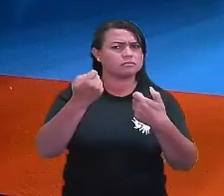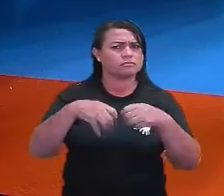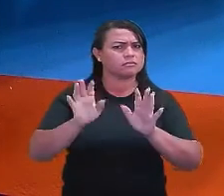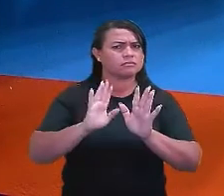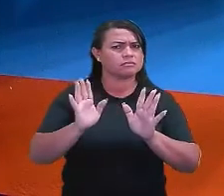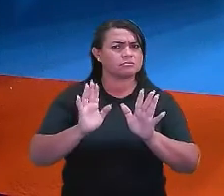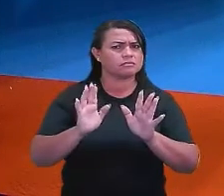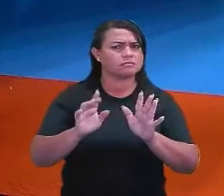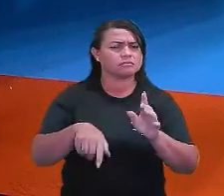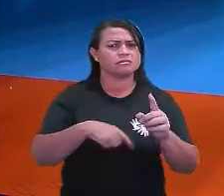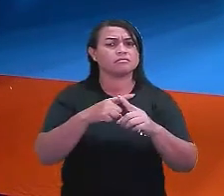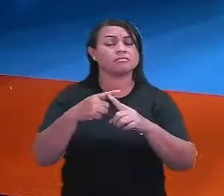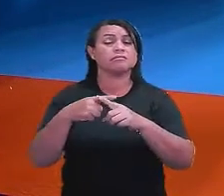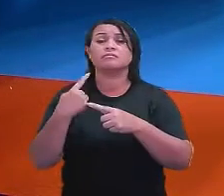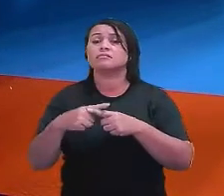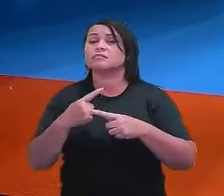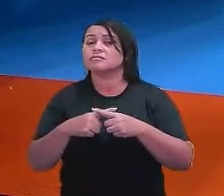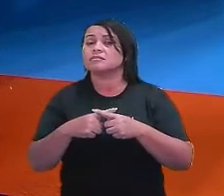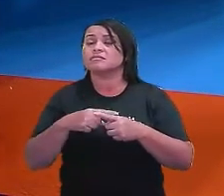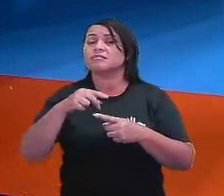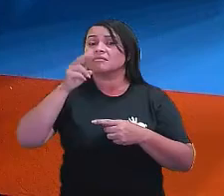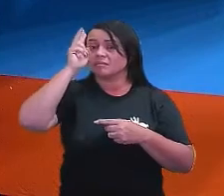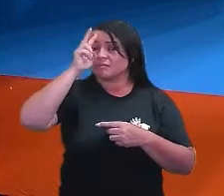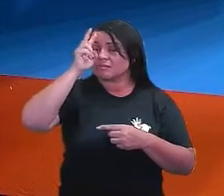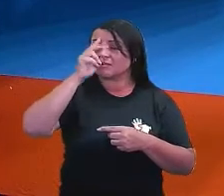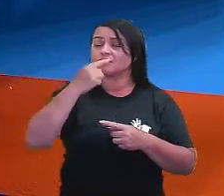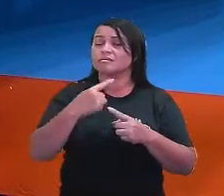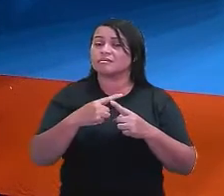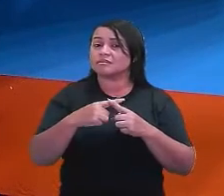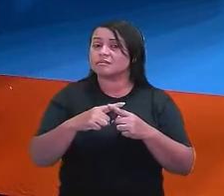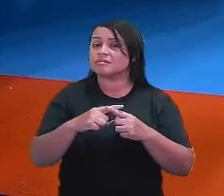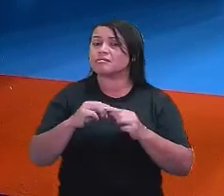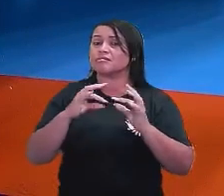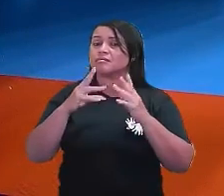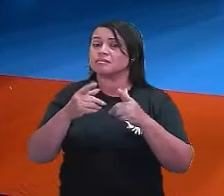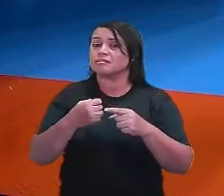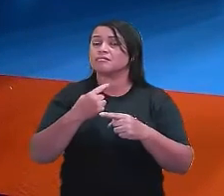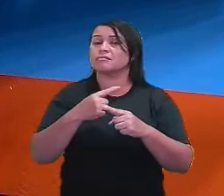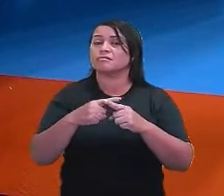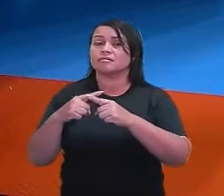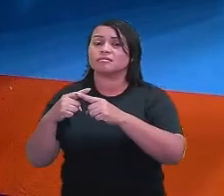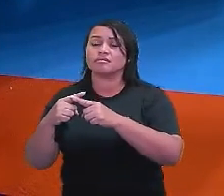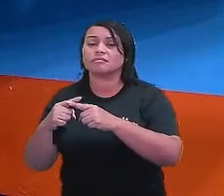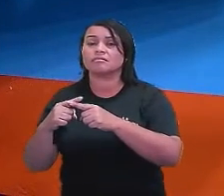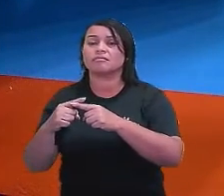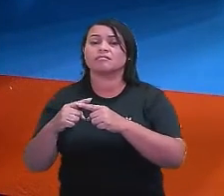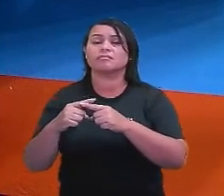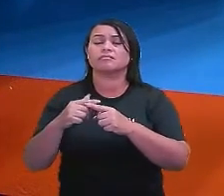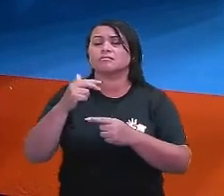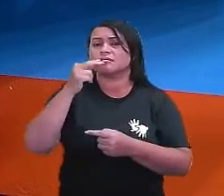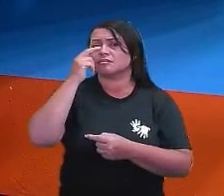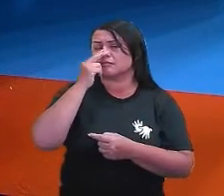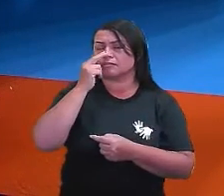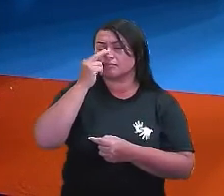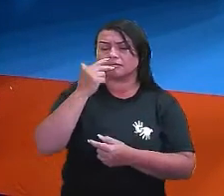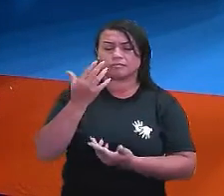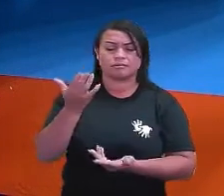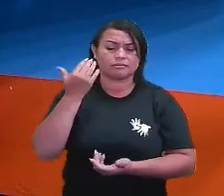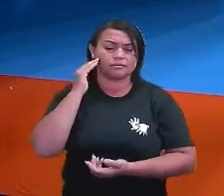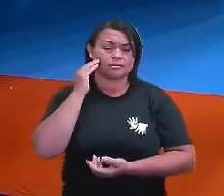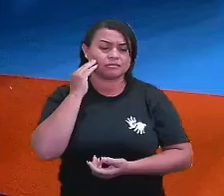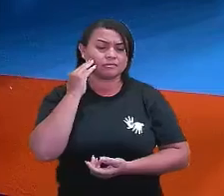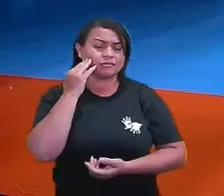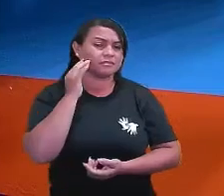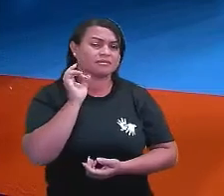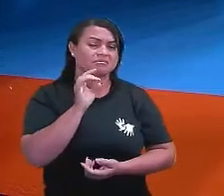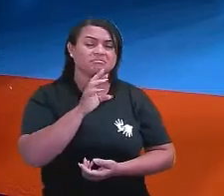multiplicava. Por quê, gente? Lembra que todo número multiplicado por 1 é igual a ele mesmo. Então, não precisava multiplicar, porque o